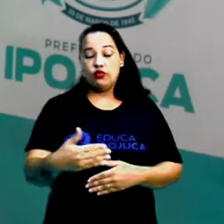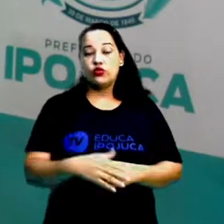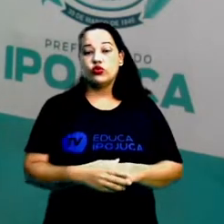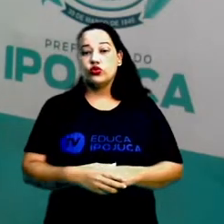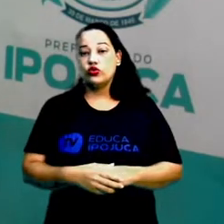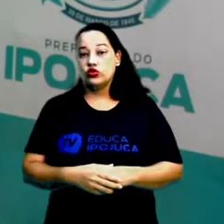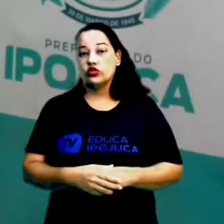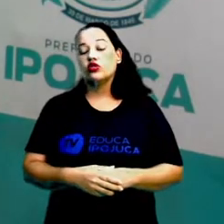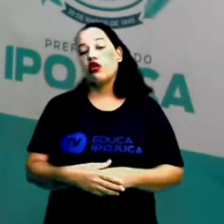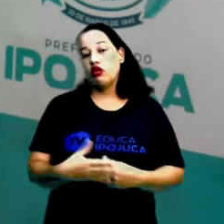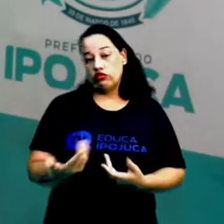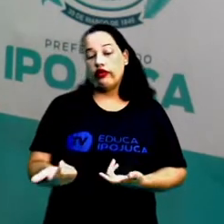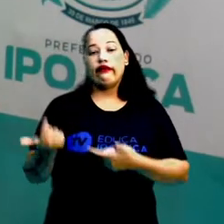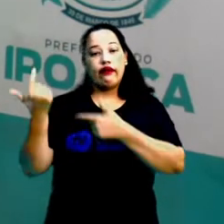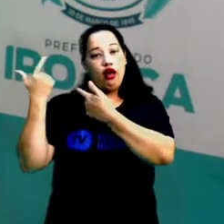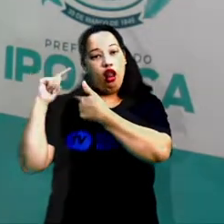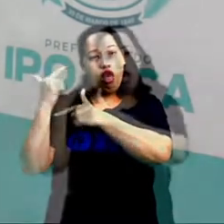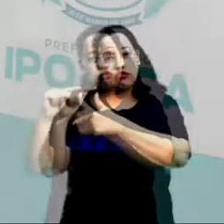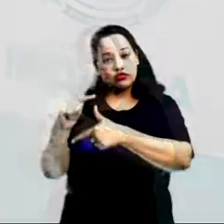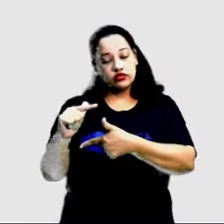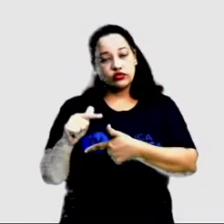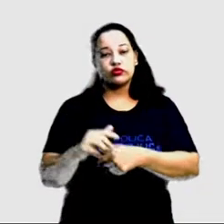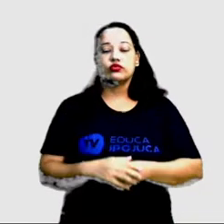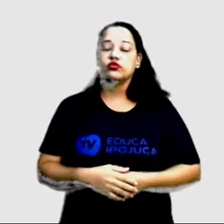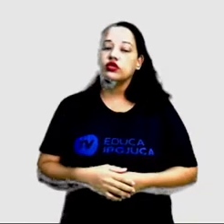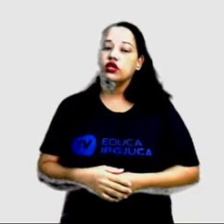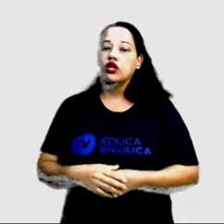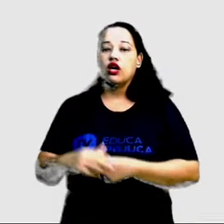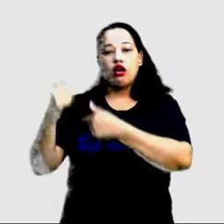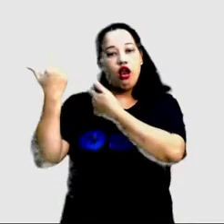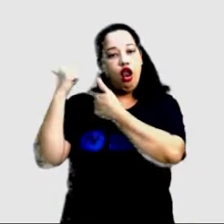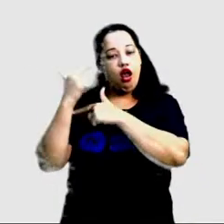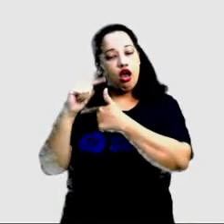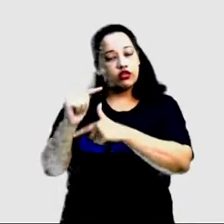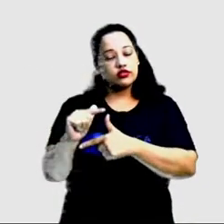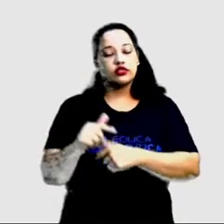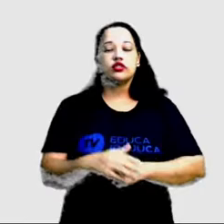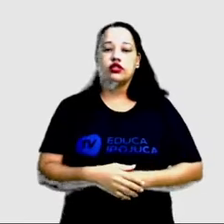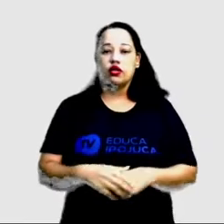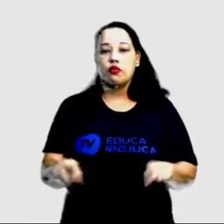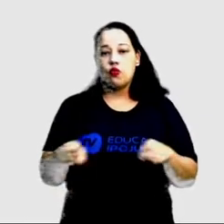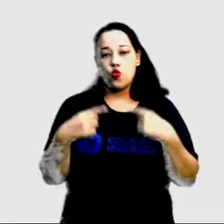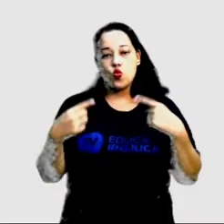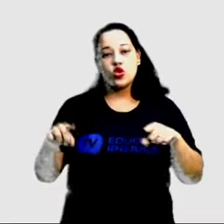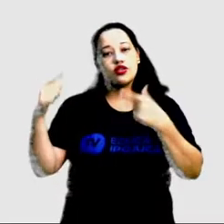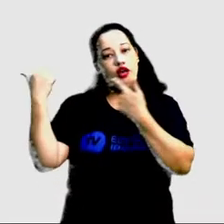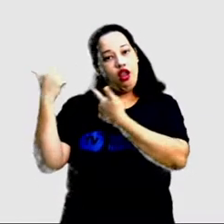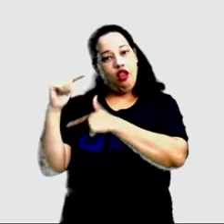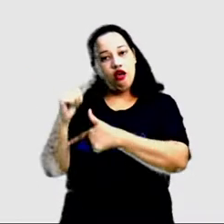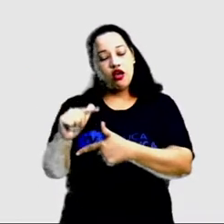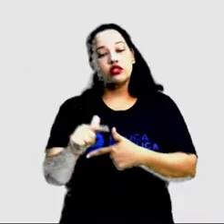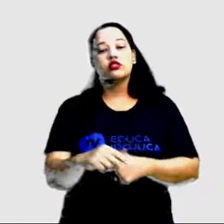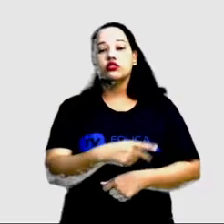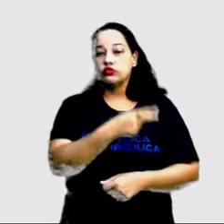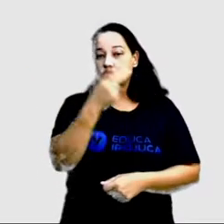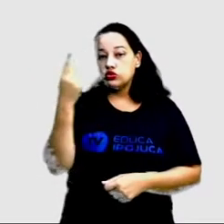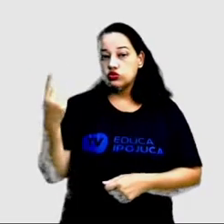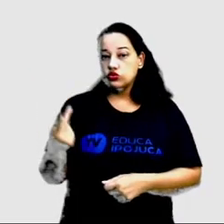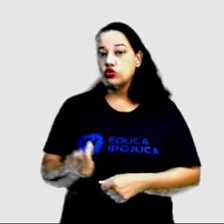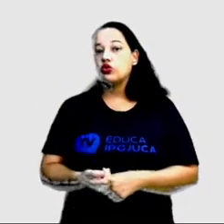o classical, que vai ser a música clássica, né? Então, é o tipo de música mais